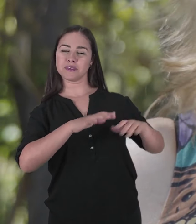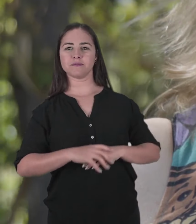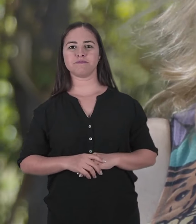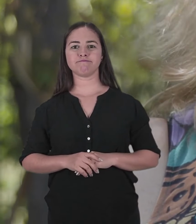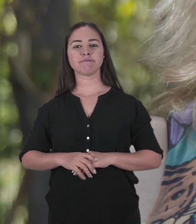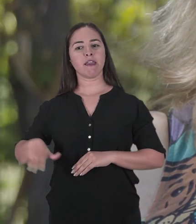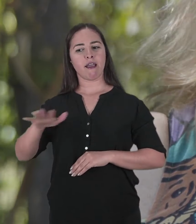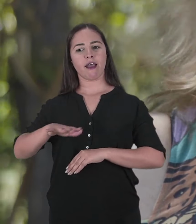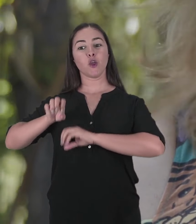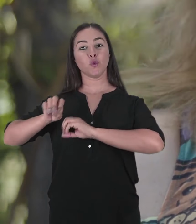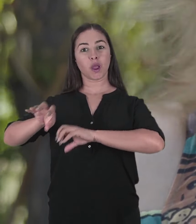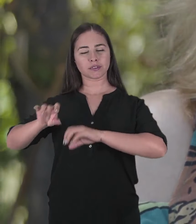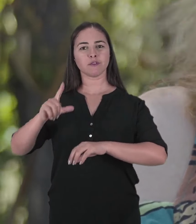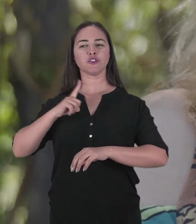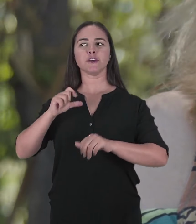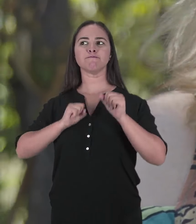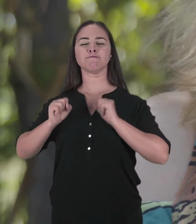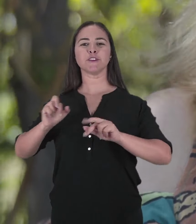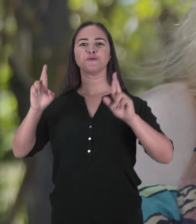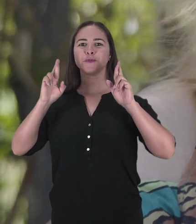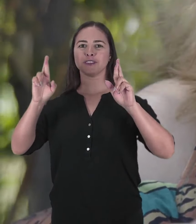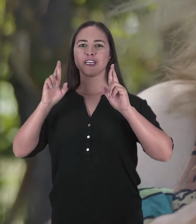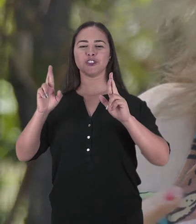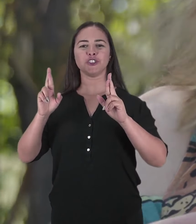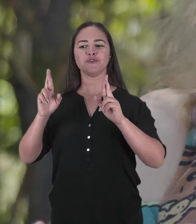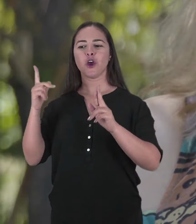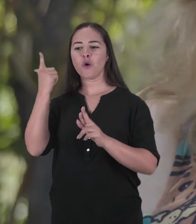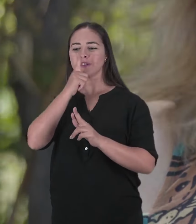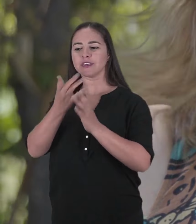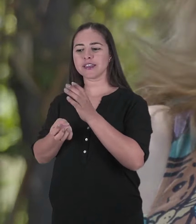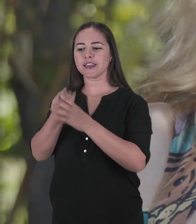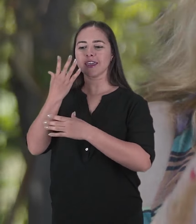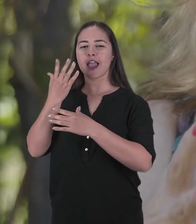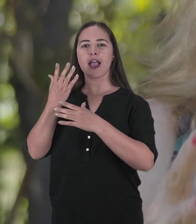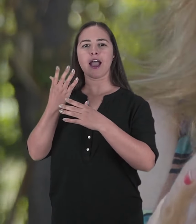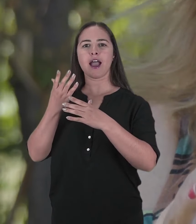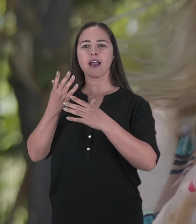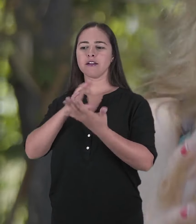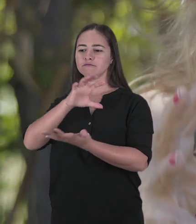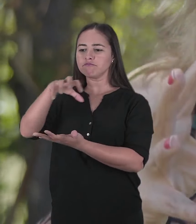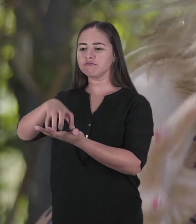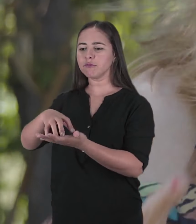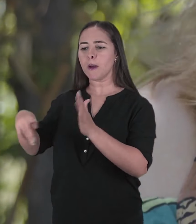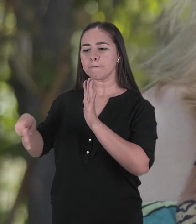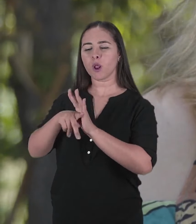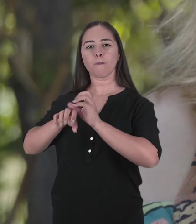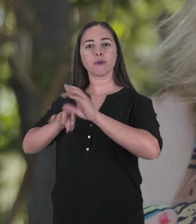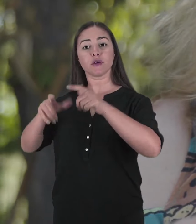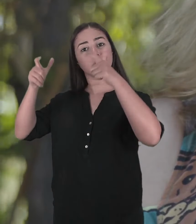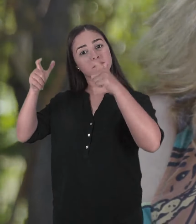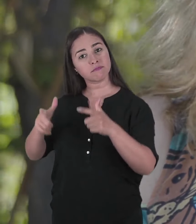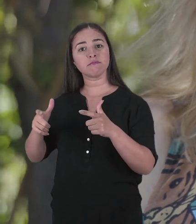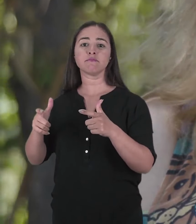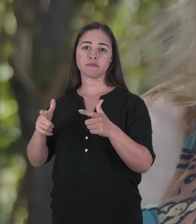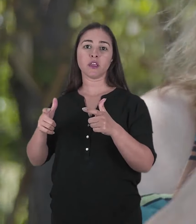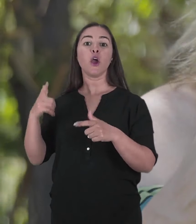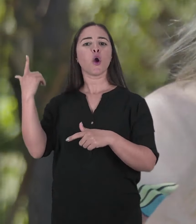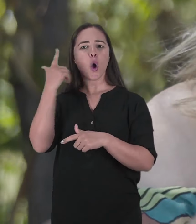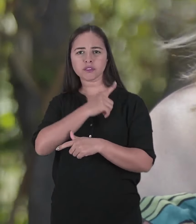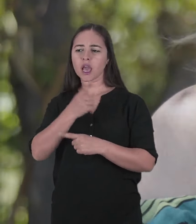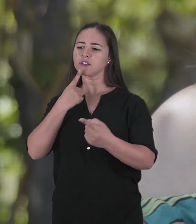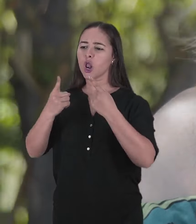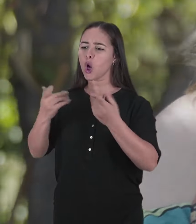educação, a gente tinha a expectativa de construir uma rede de educação do território, botando